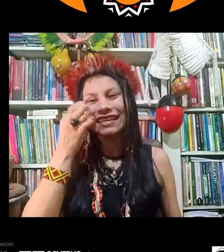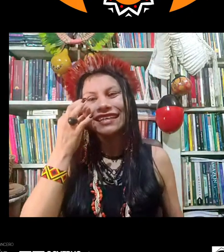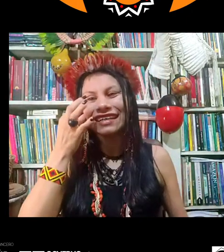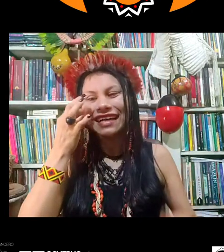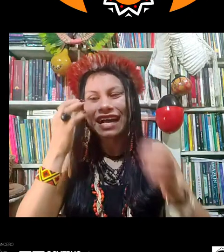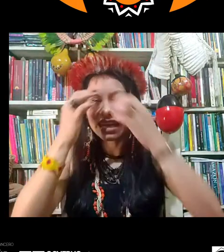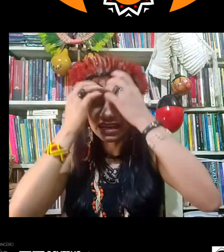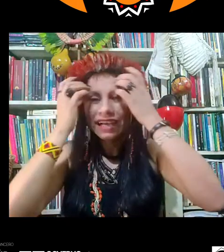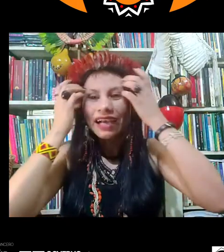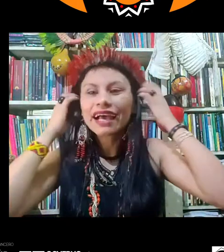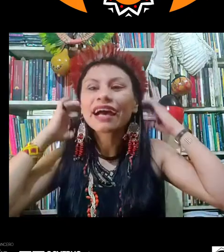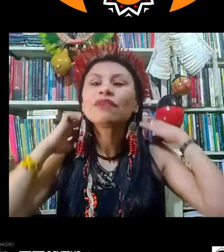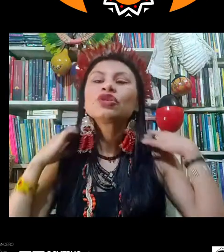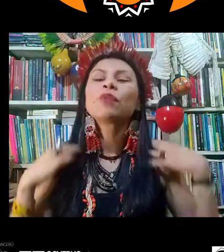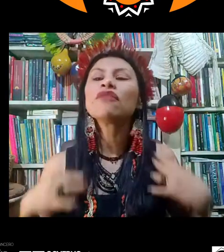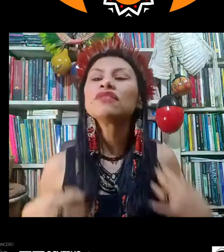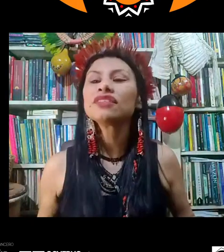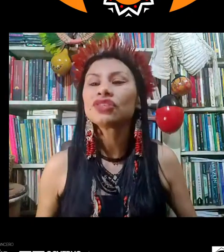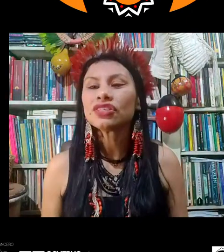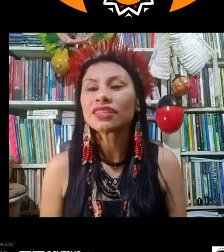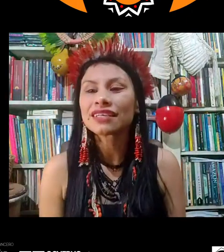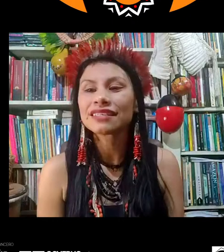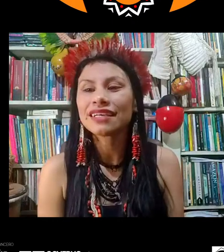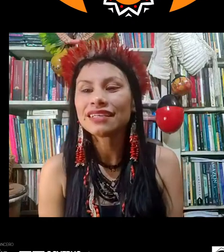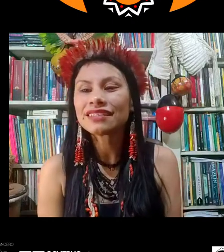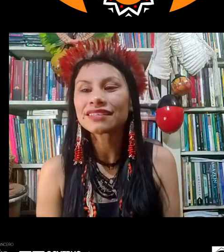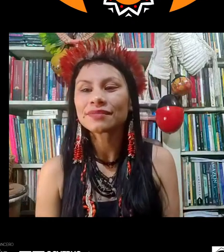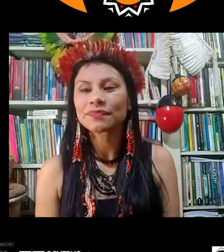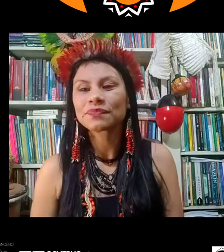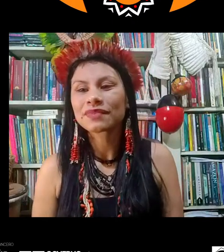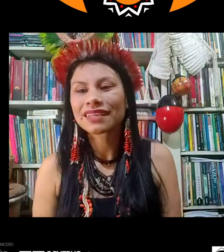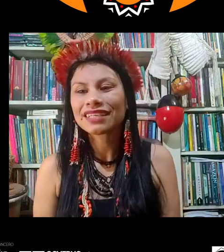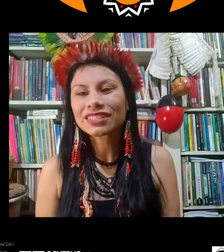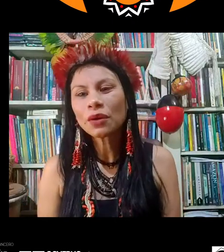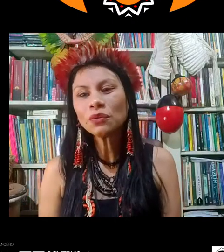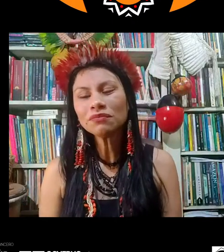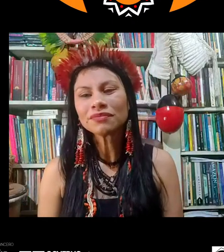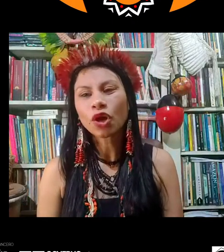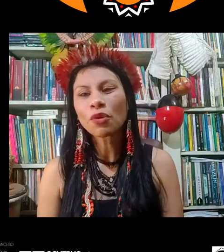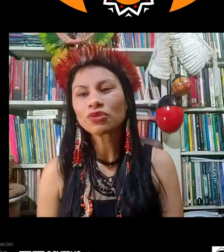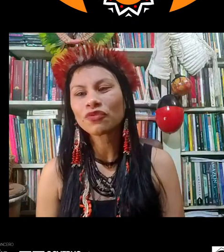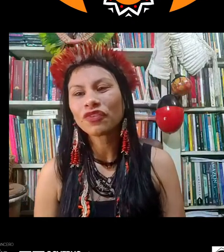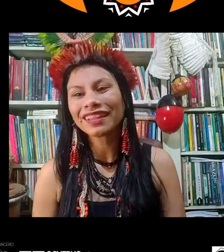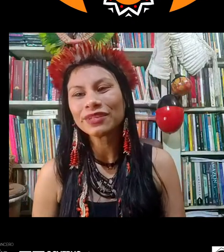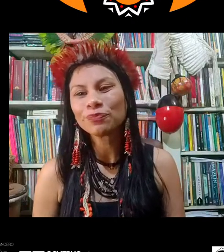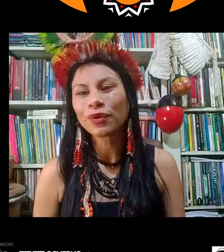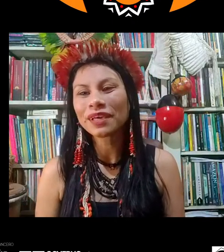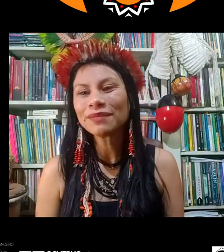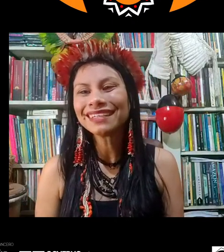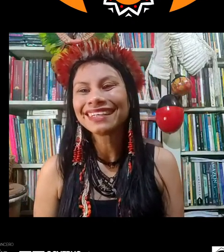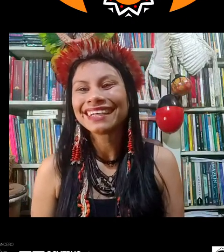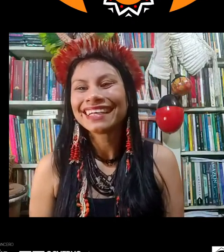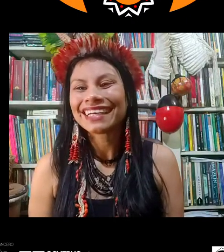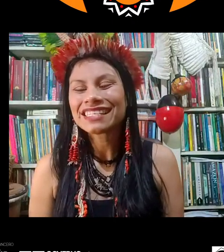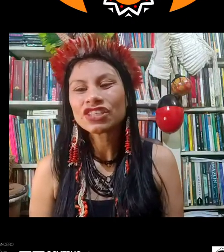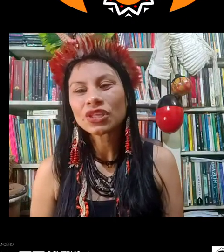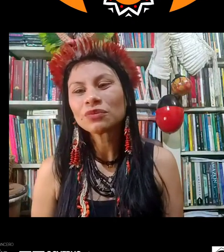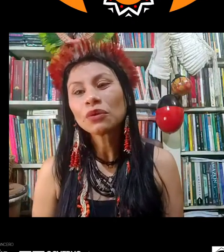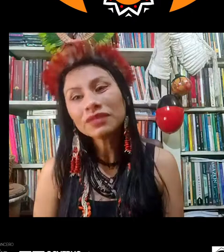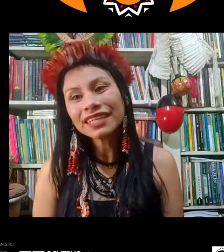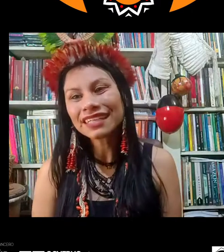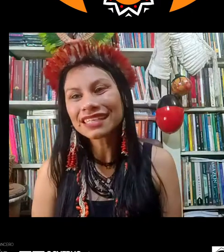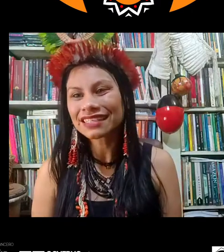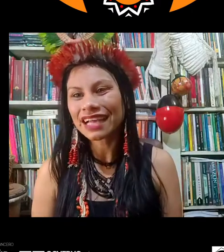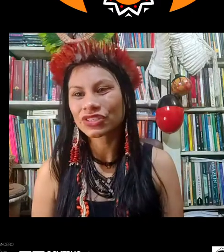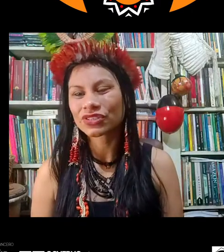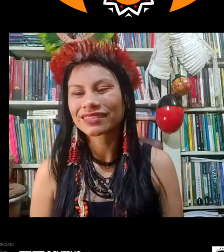E os povos indígenas, eles estão, como eu falei no poema, eles estão